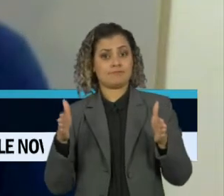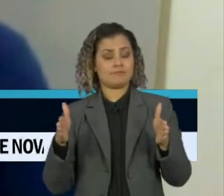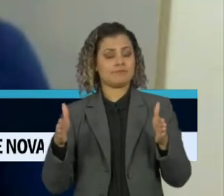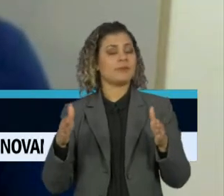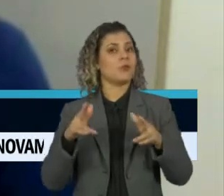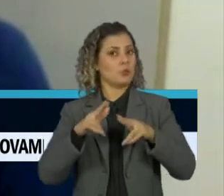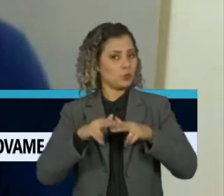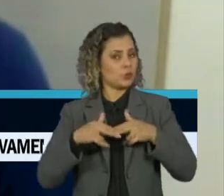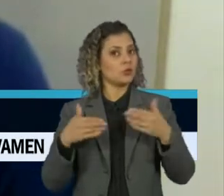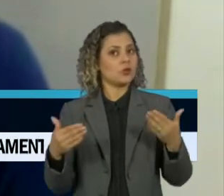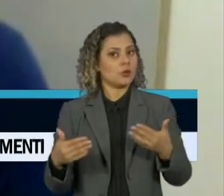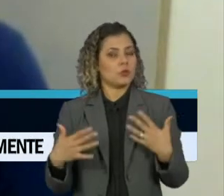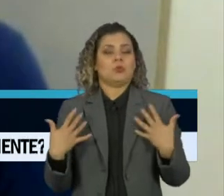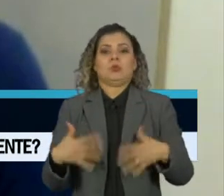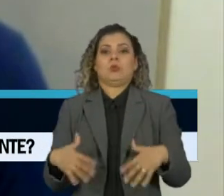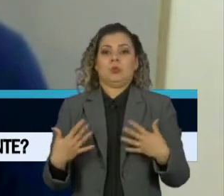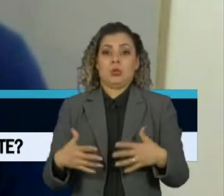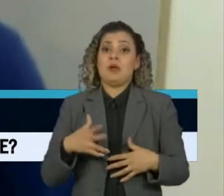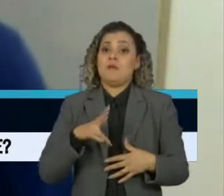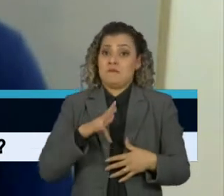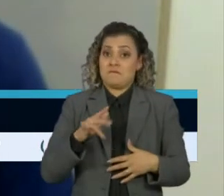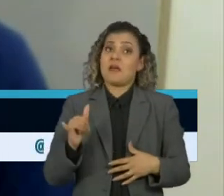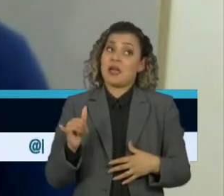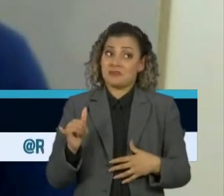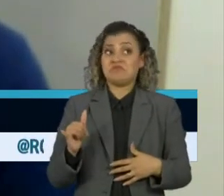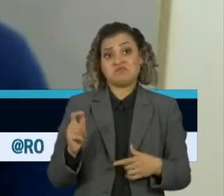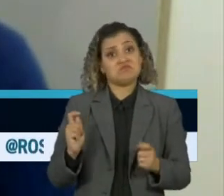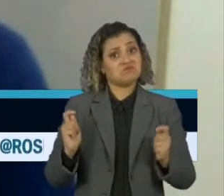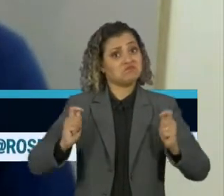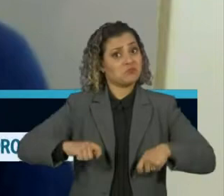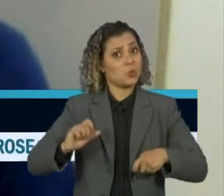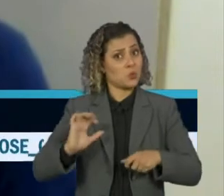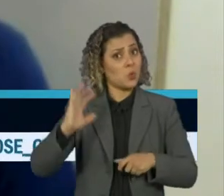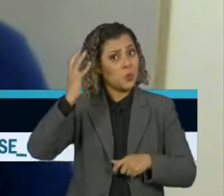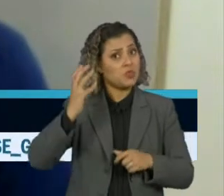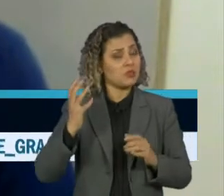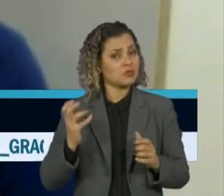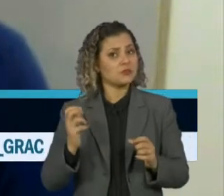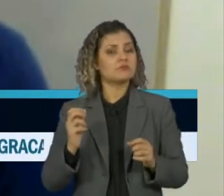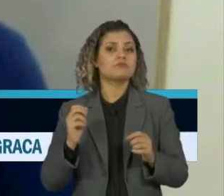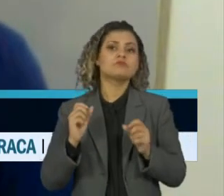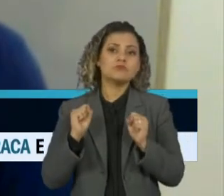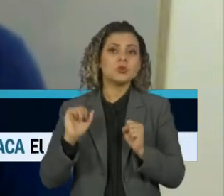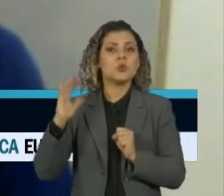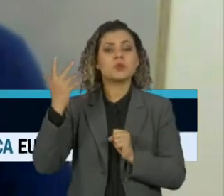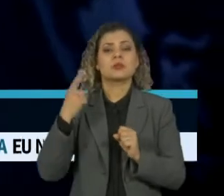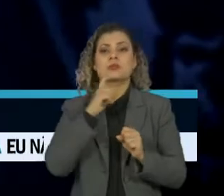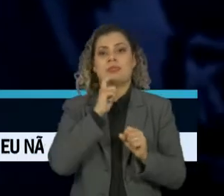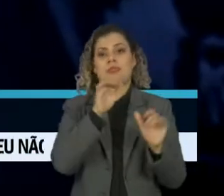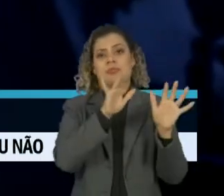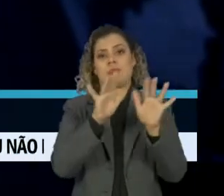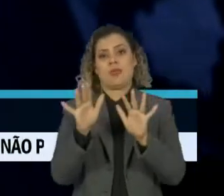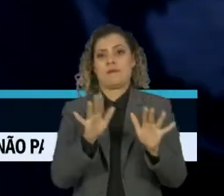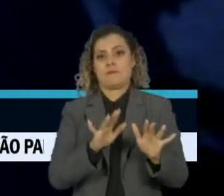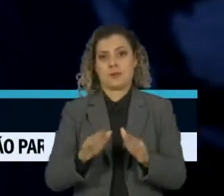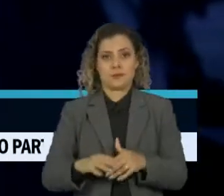mais altas elas que tem a menor tem a possibilidade de precipitação de neve